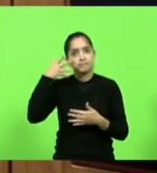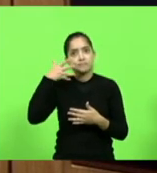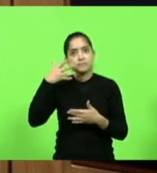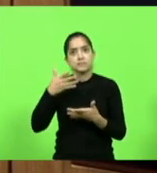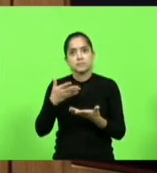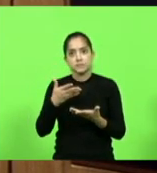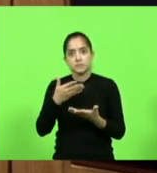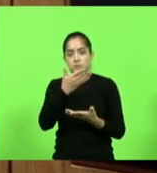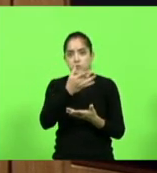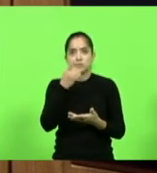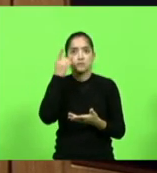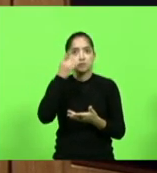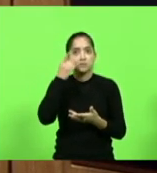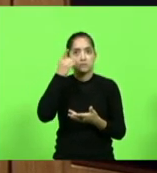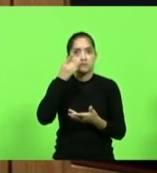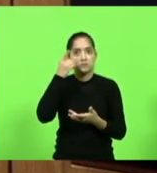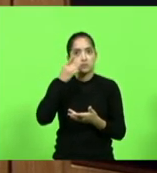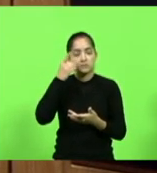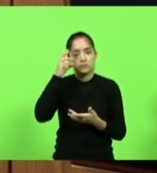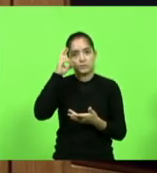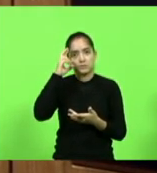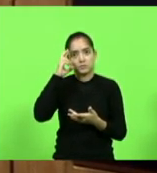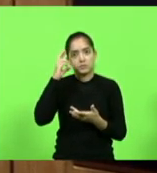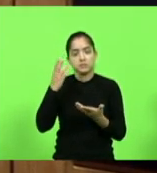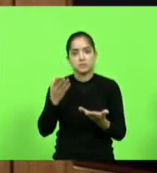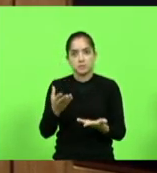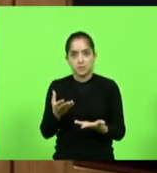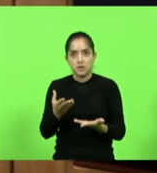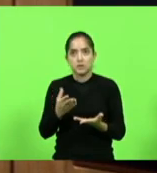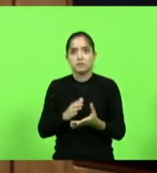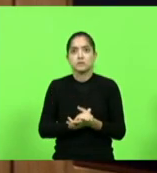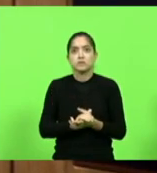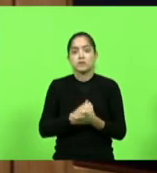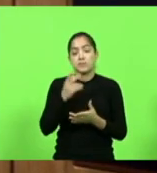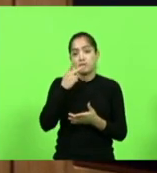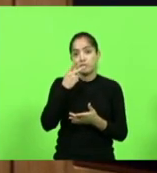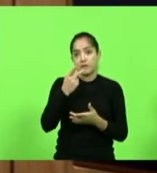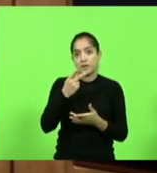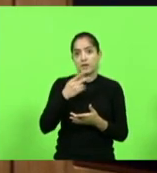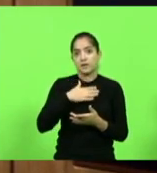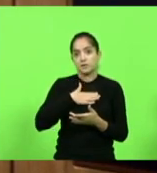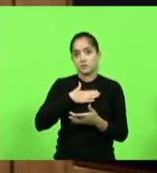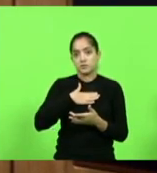do deputado que usou o seu tempo para me mencionar e